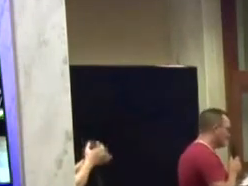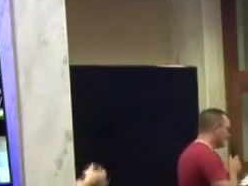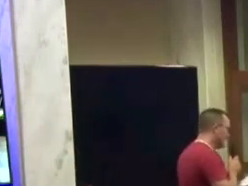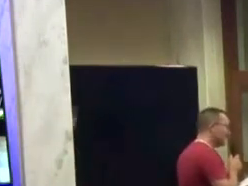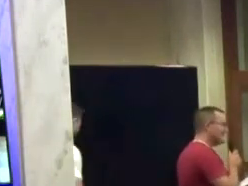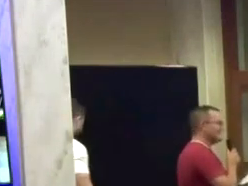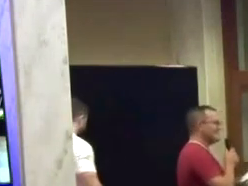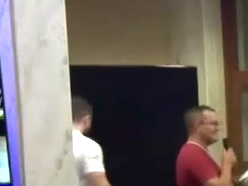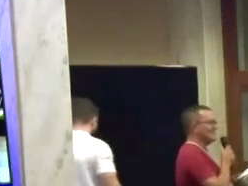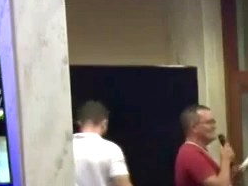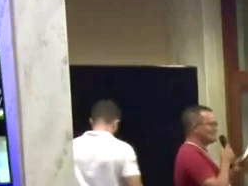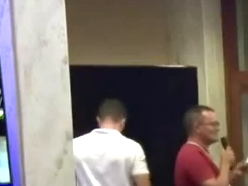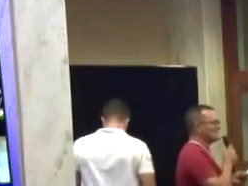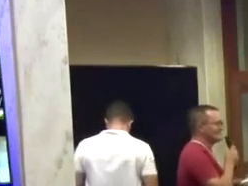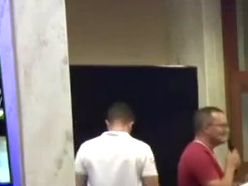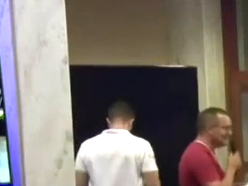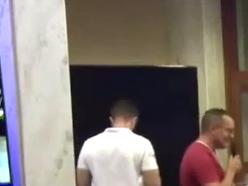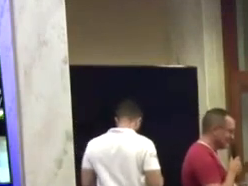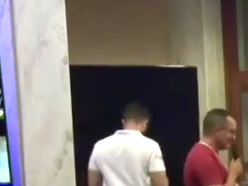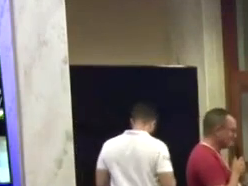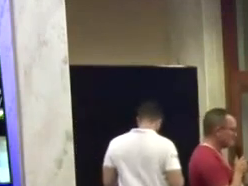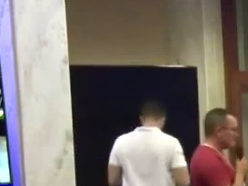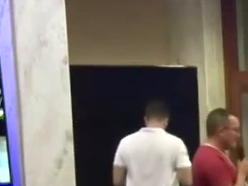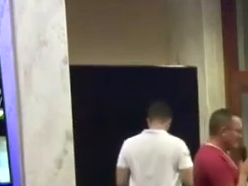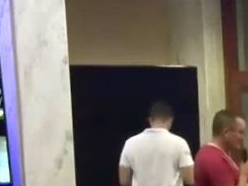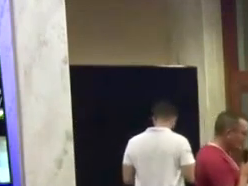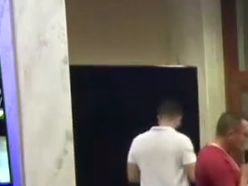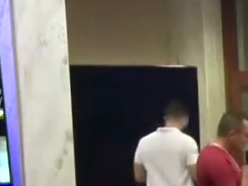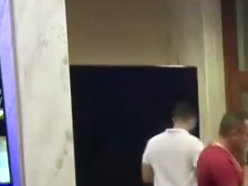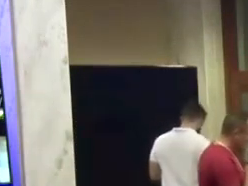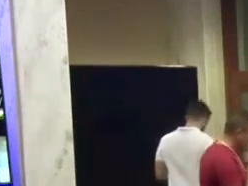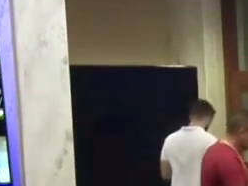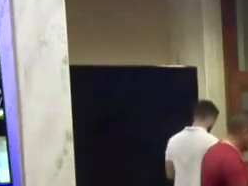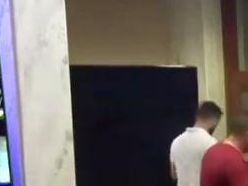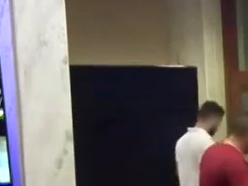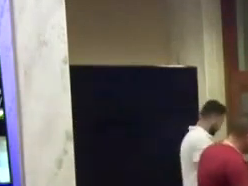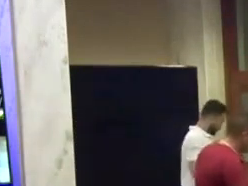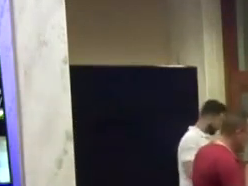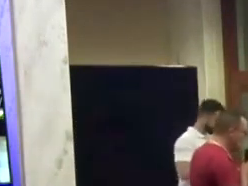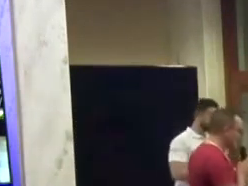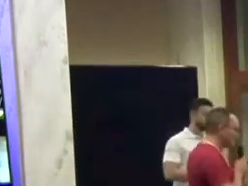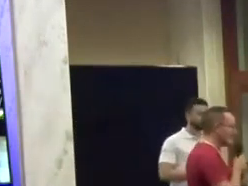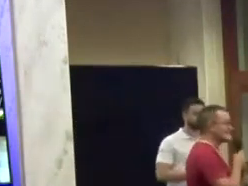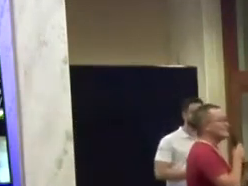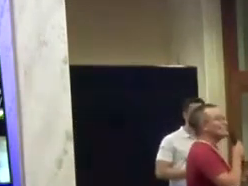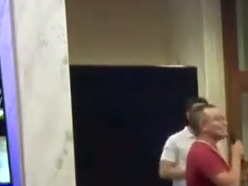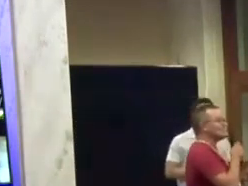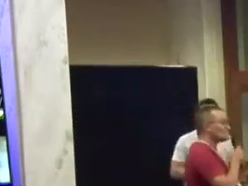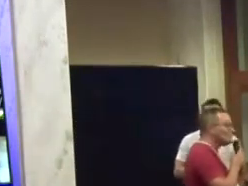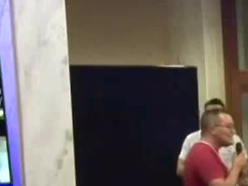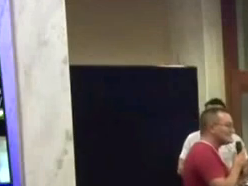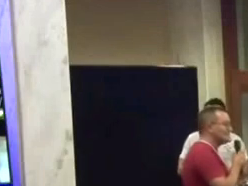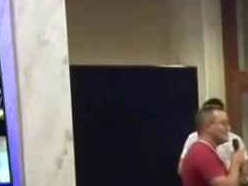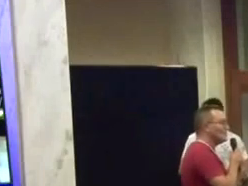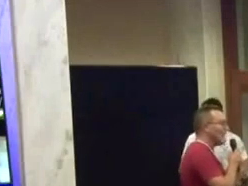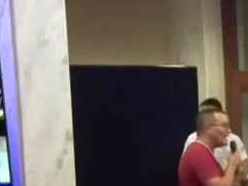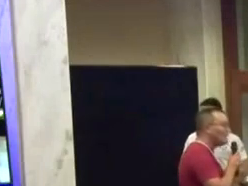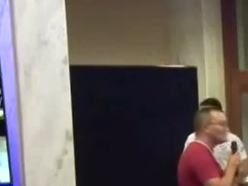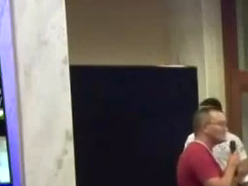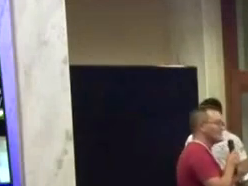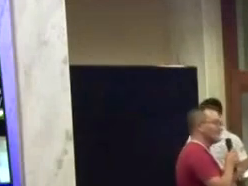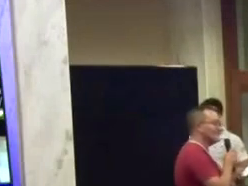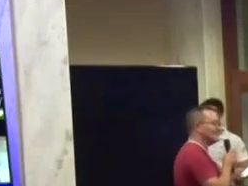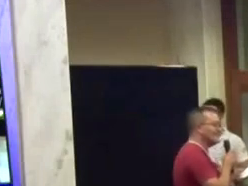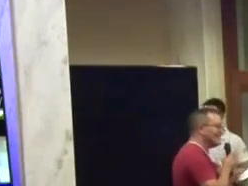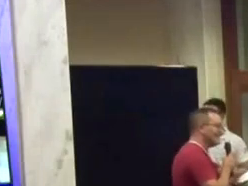fala, né, diante da minha emoção também, né? Considerando o universo das educações